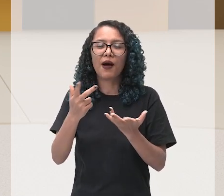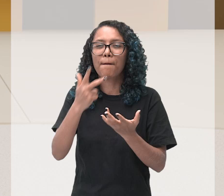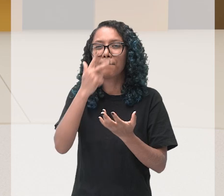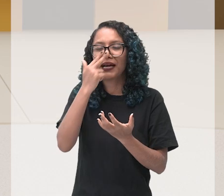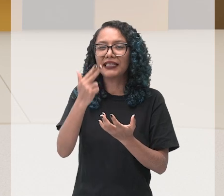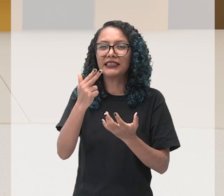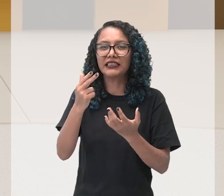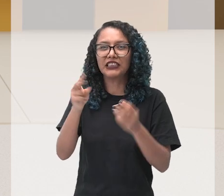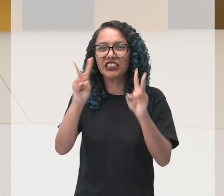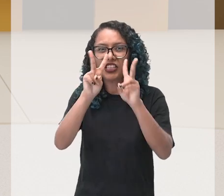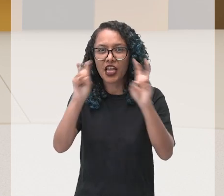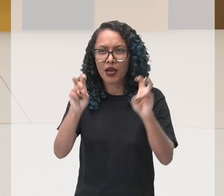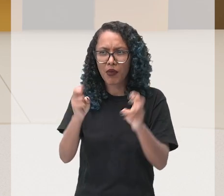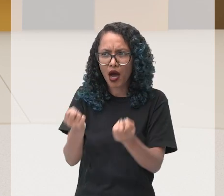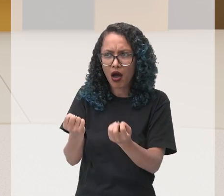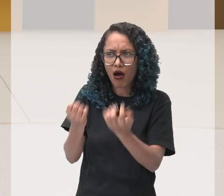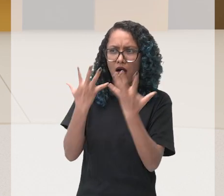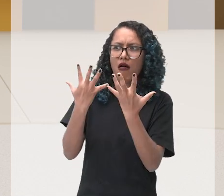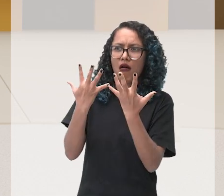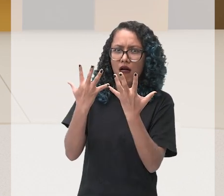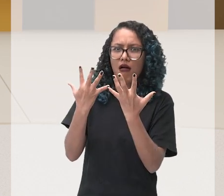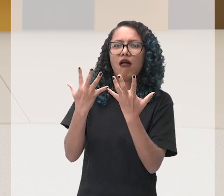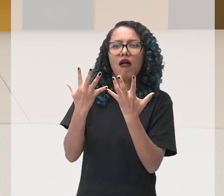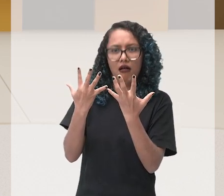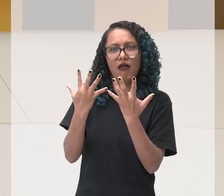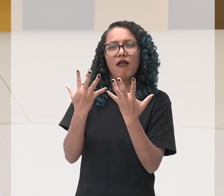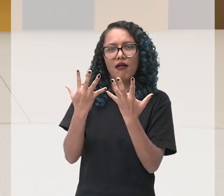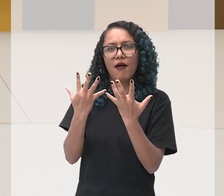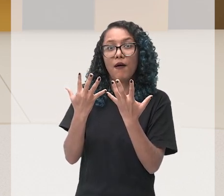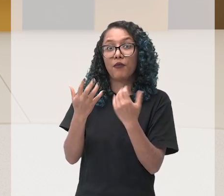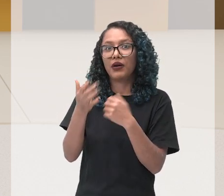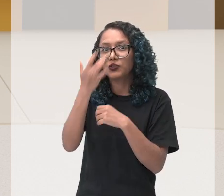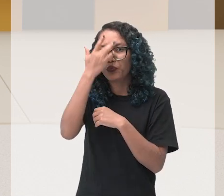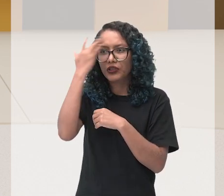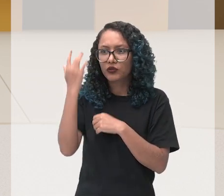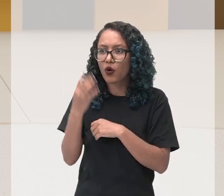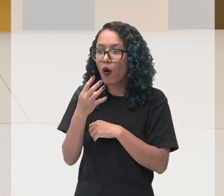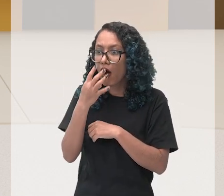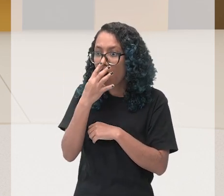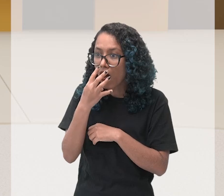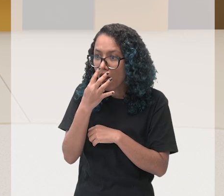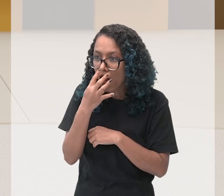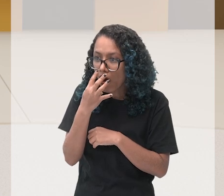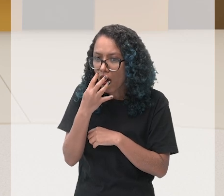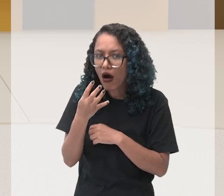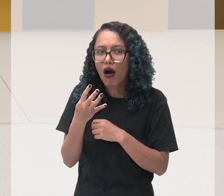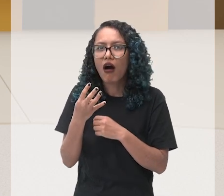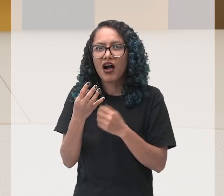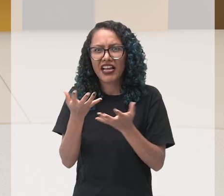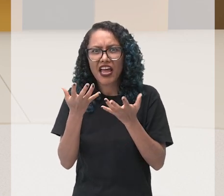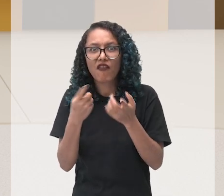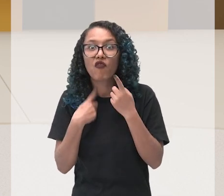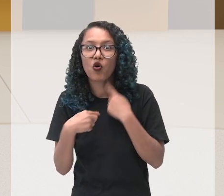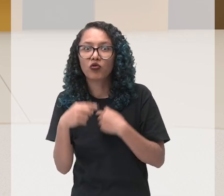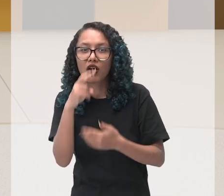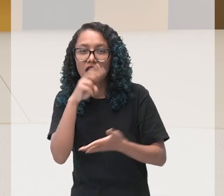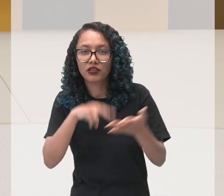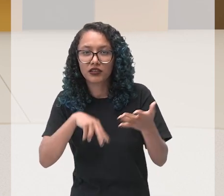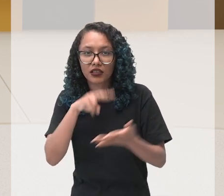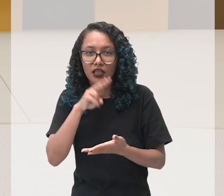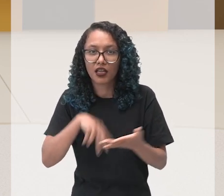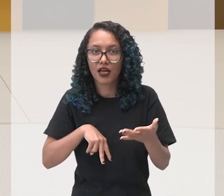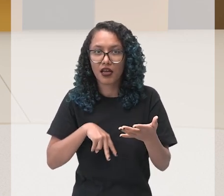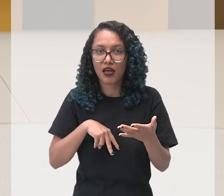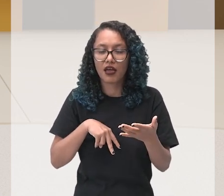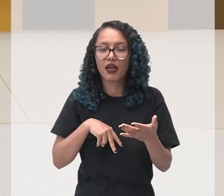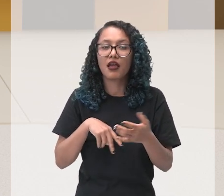necessariamente refletir o conteúdo da notícia. Então, são sempre títulos que vão apelar para aquelas